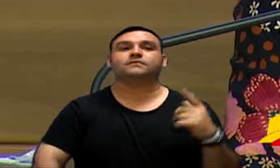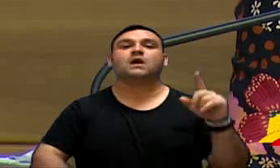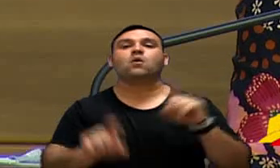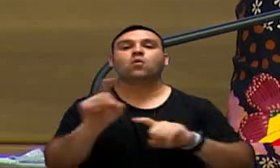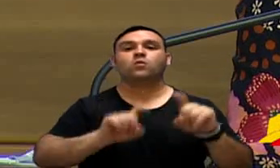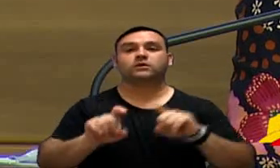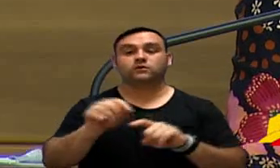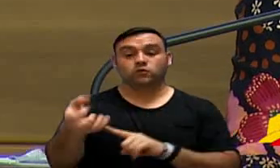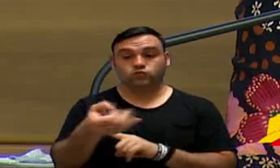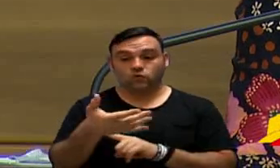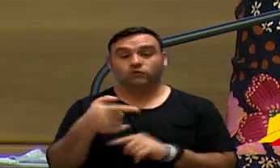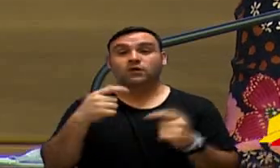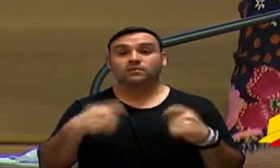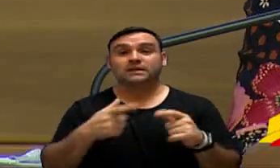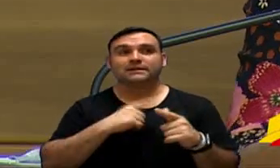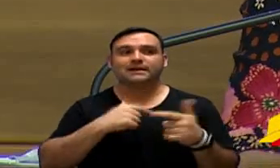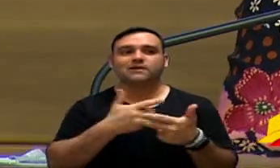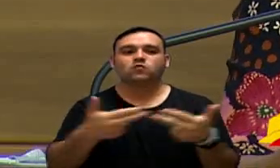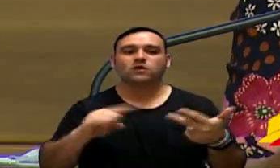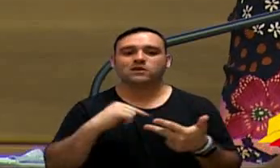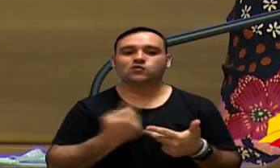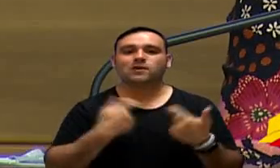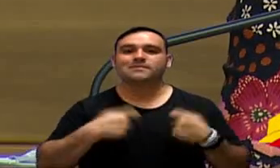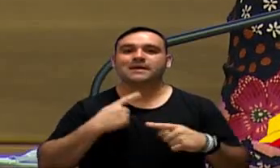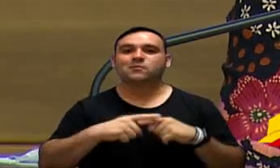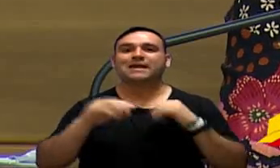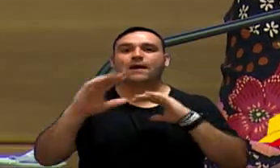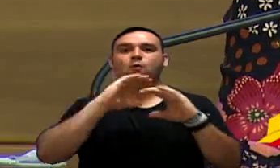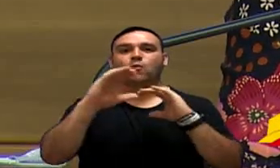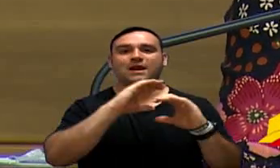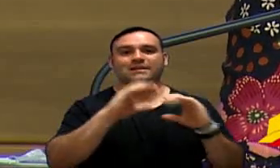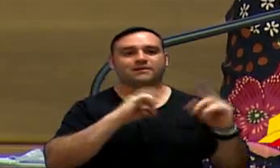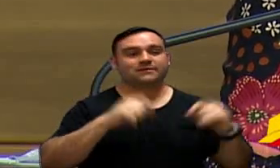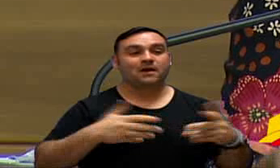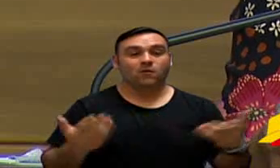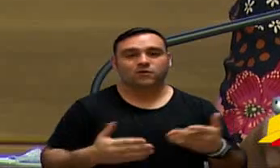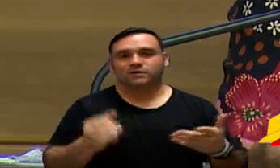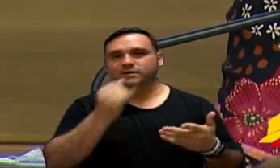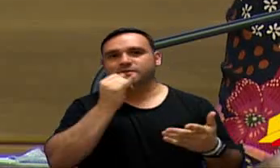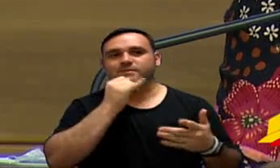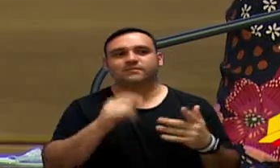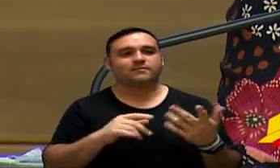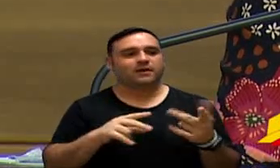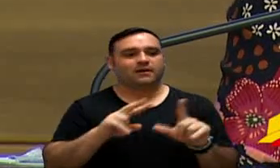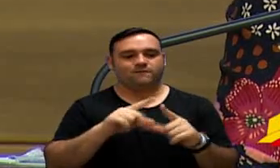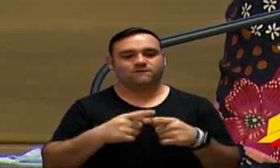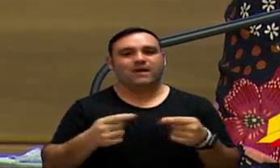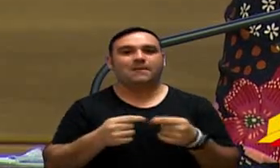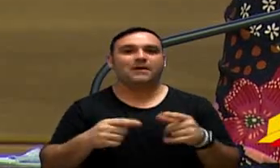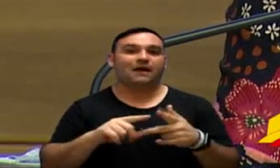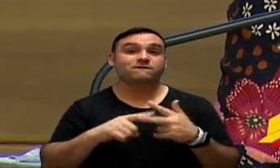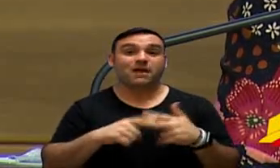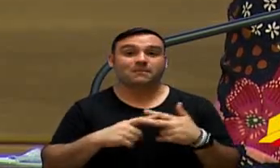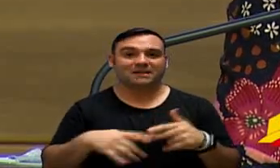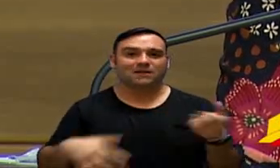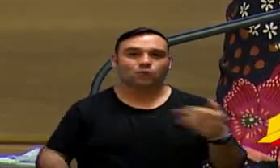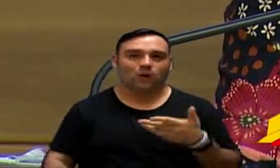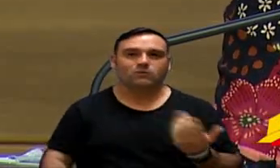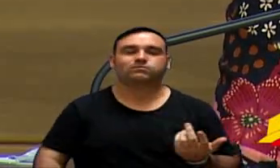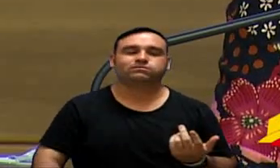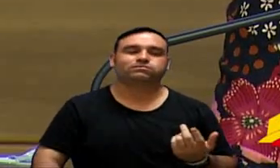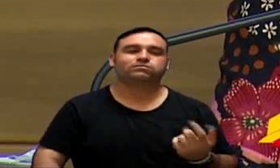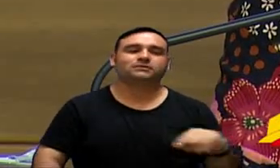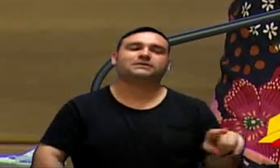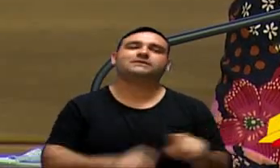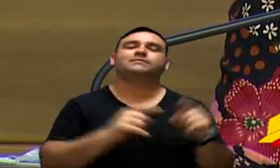computadores novos, que tenham os recursos que a gente precisa para se comunicar atualmente, com as ferramentas mais atuais, né?